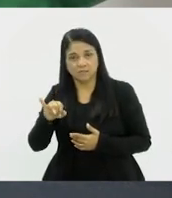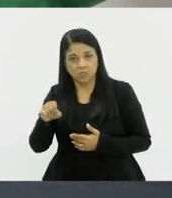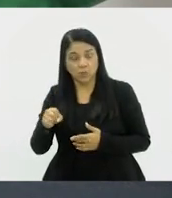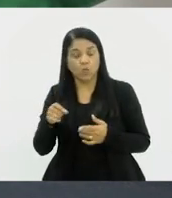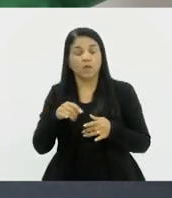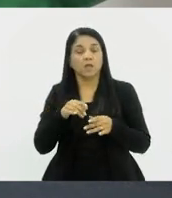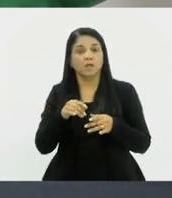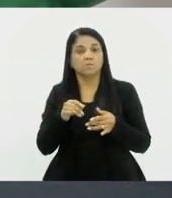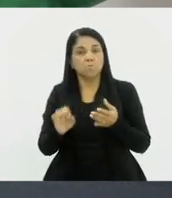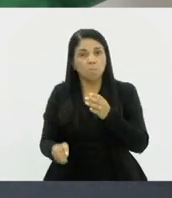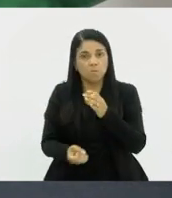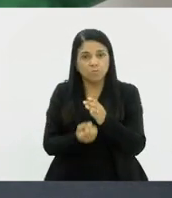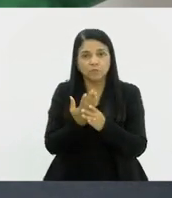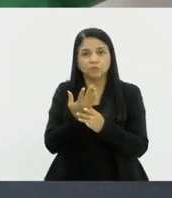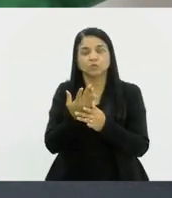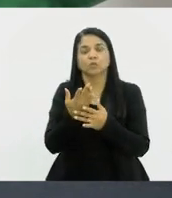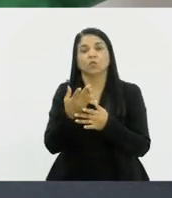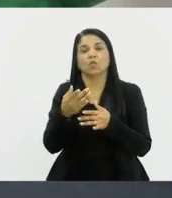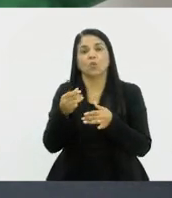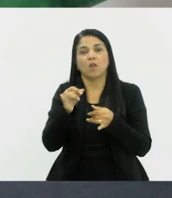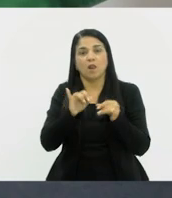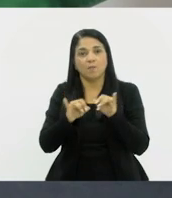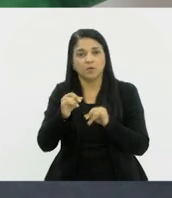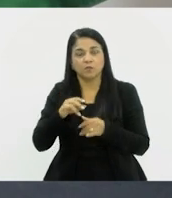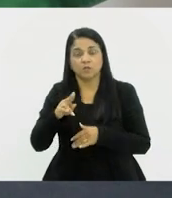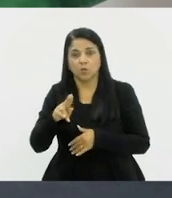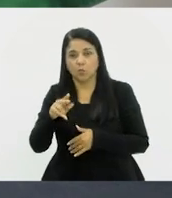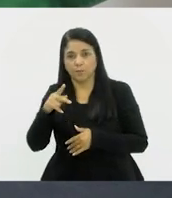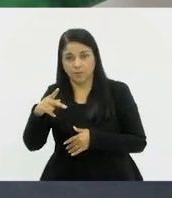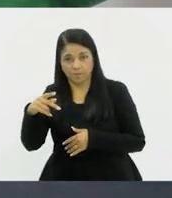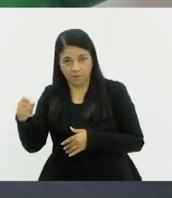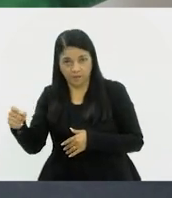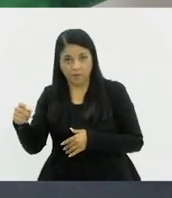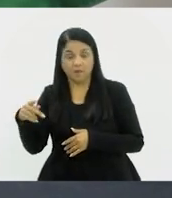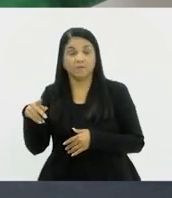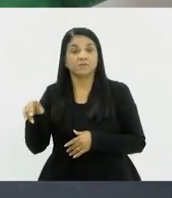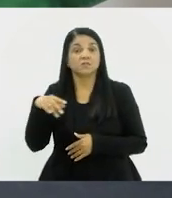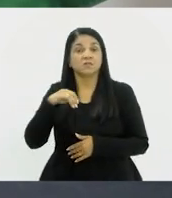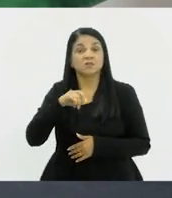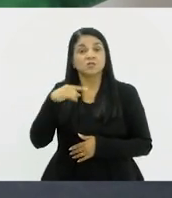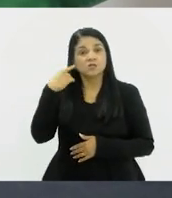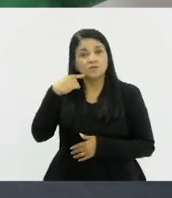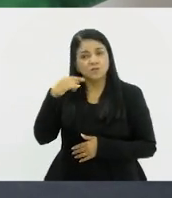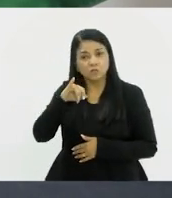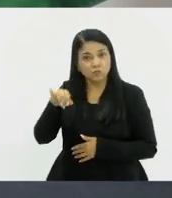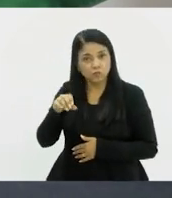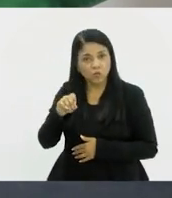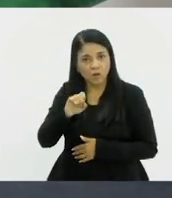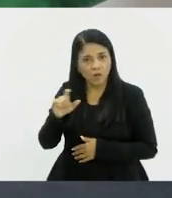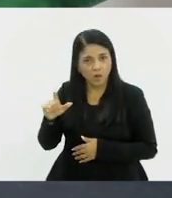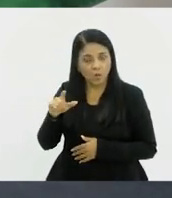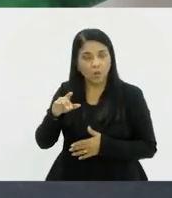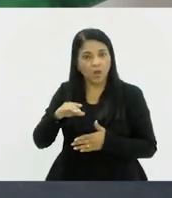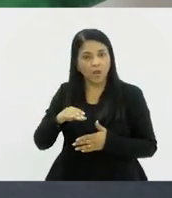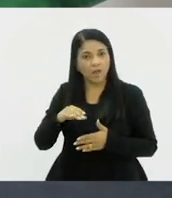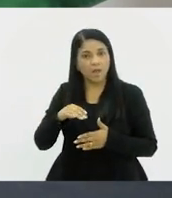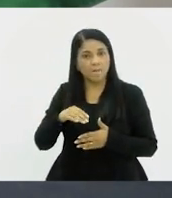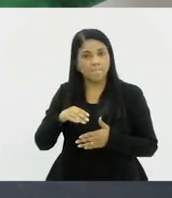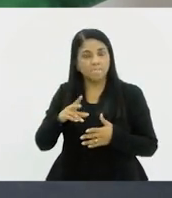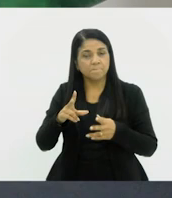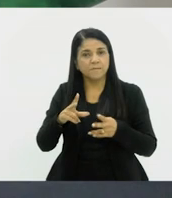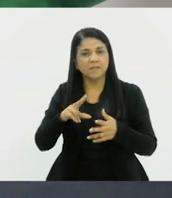da opp entendeu e e o Joel não é só ele que é Joel eu sou